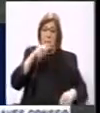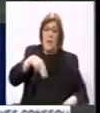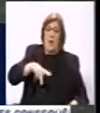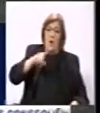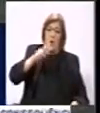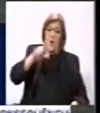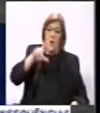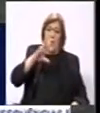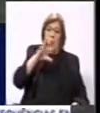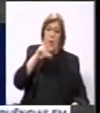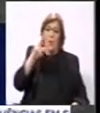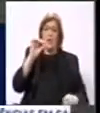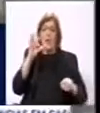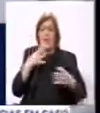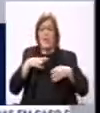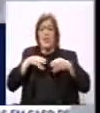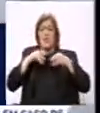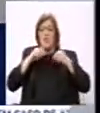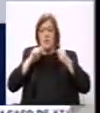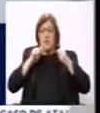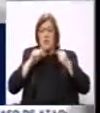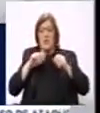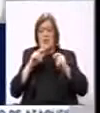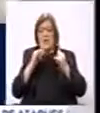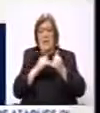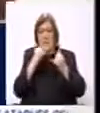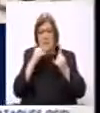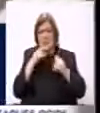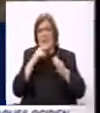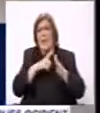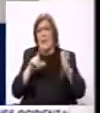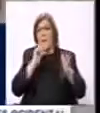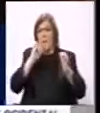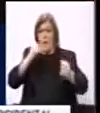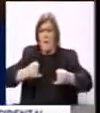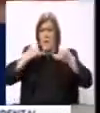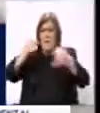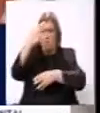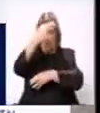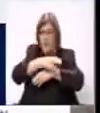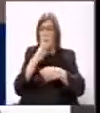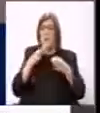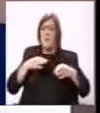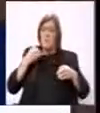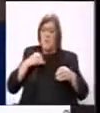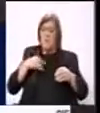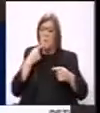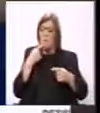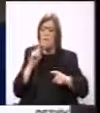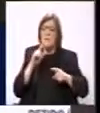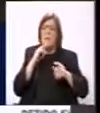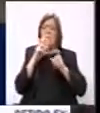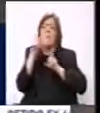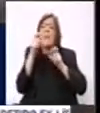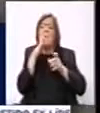no fundo esse espírito independente e que é e que ainda pode de fato é traçar vontades mesmo não precisamos provar isso significa das